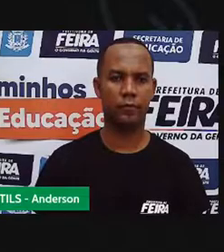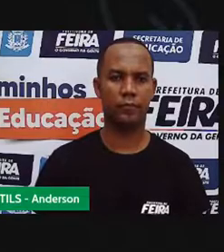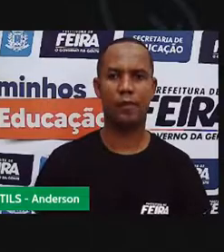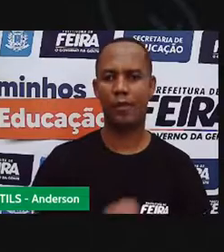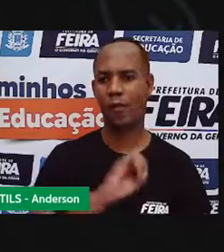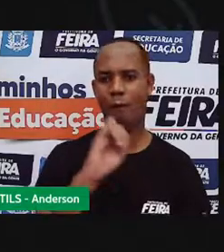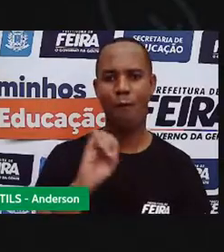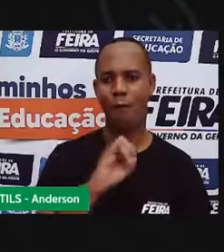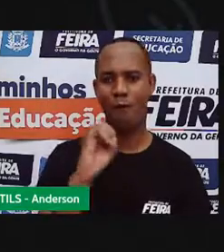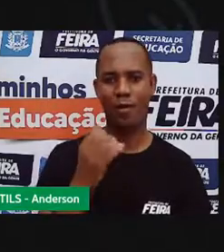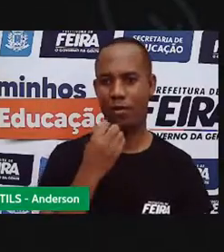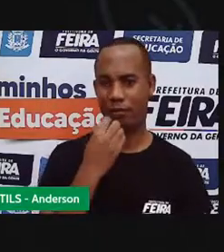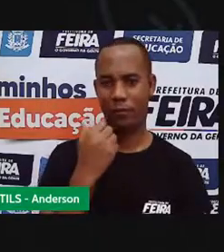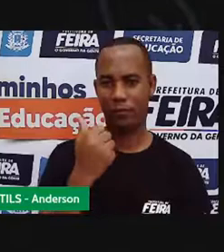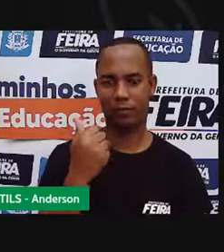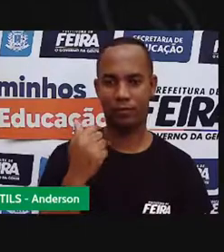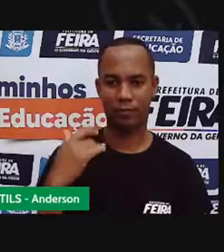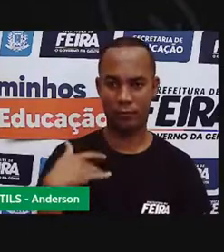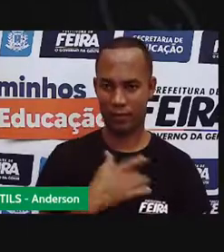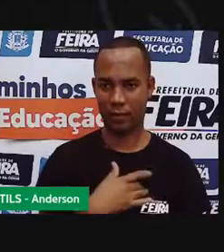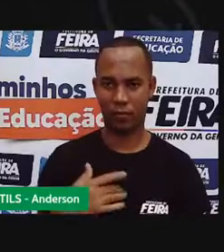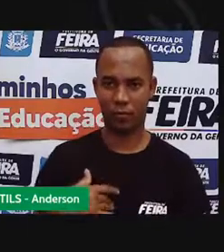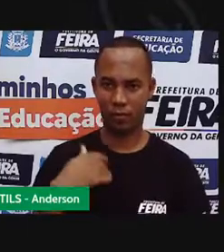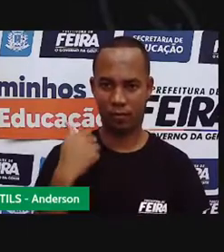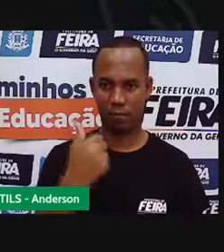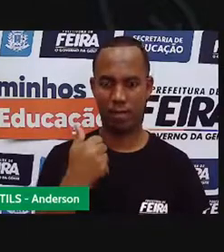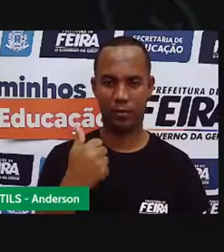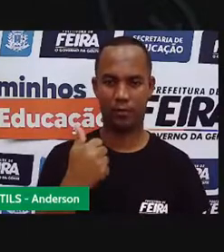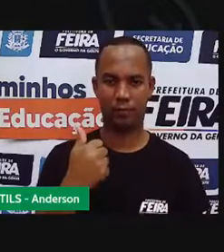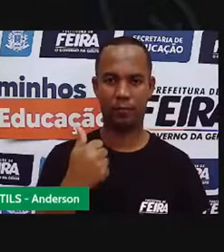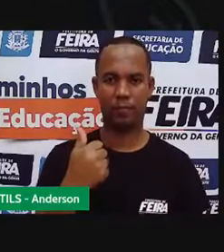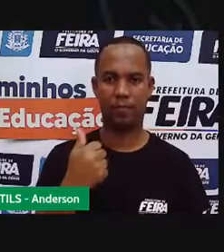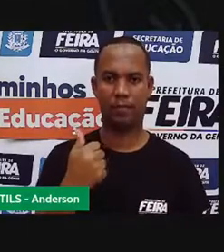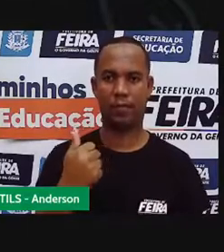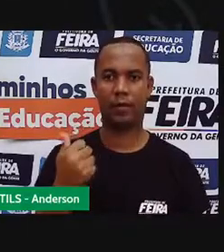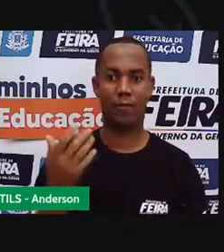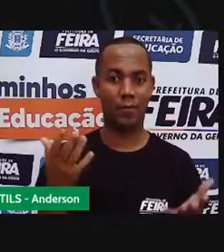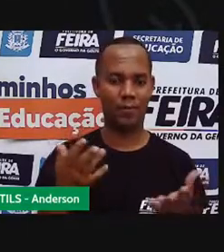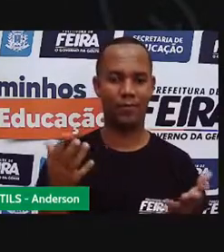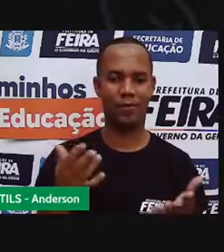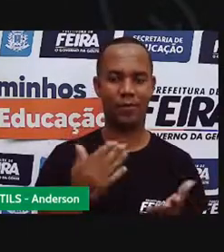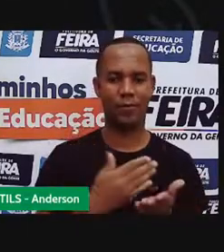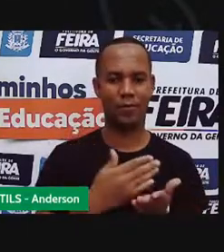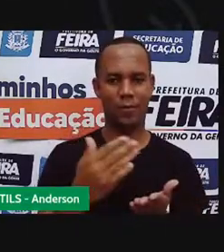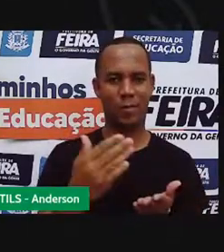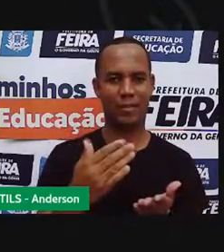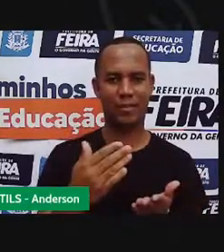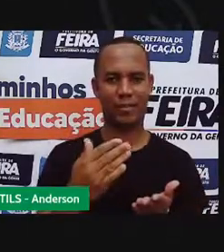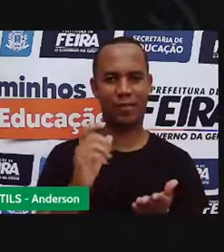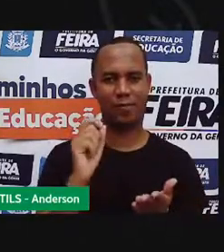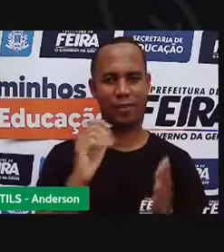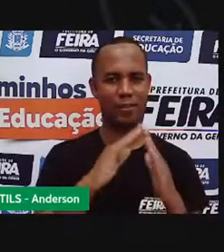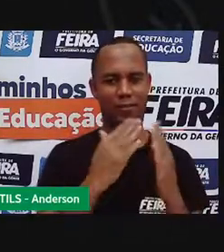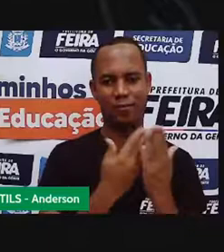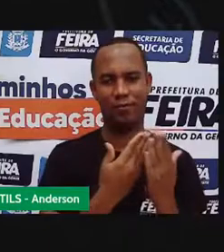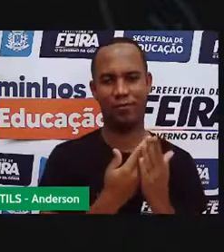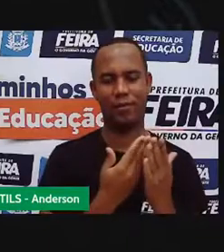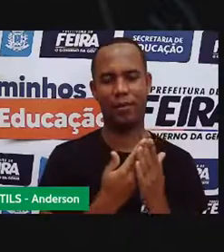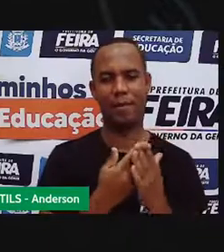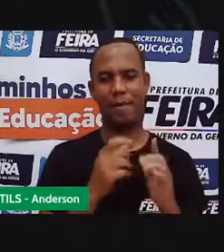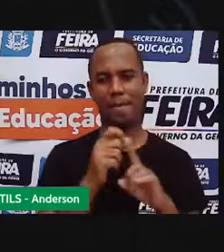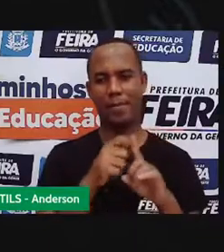Oi, turma! Tudo bem com vocês? E aí, preparados para a última aula desse percurso de